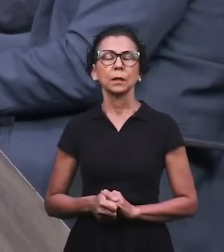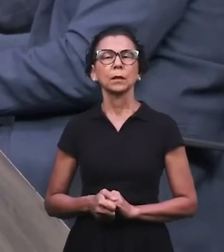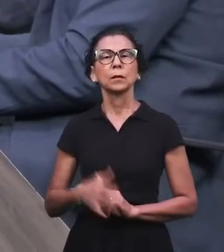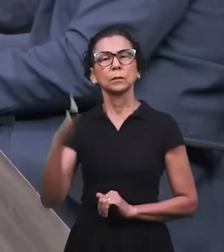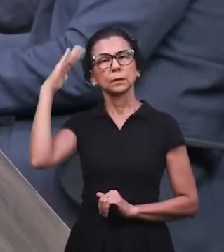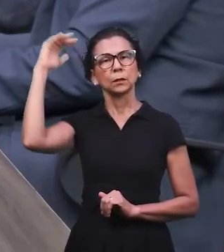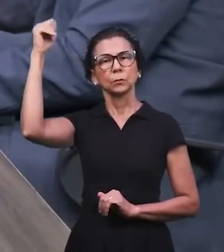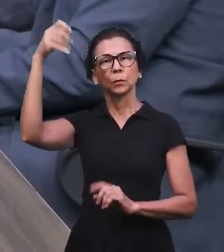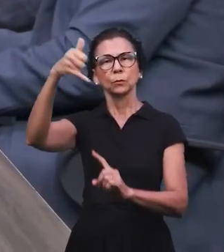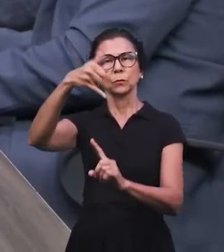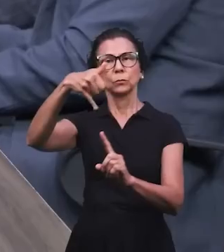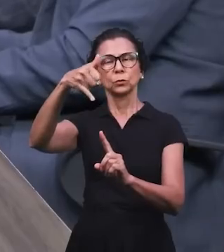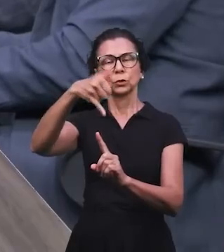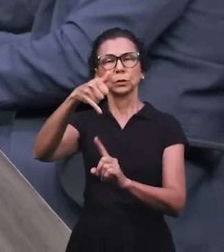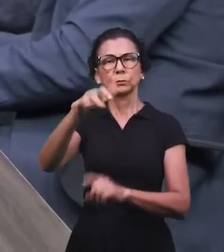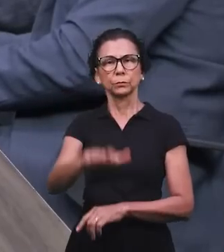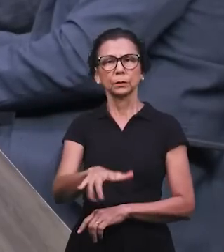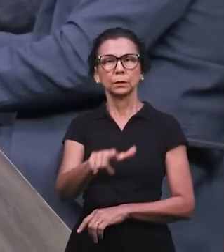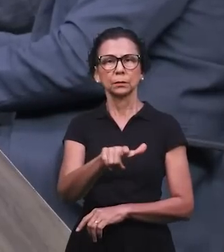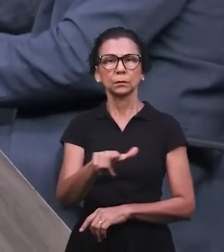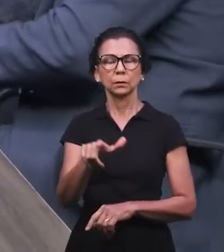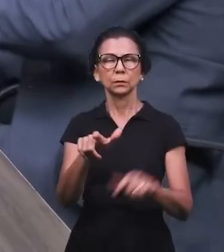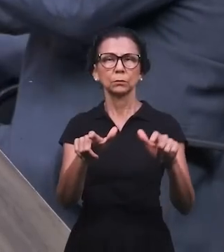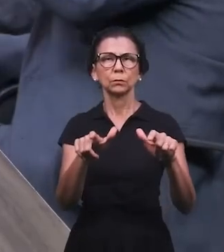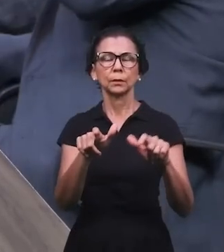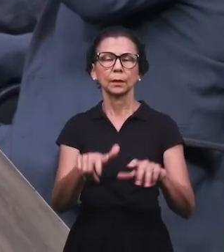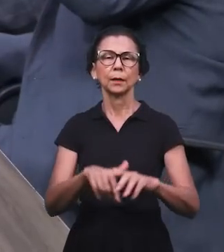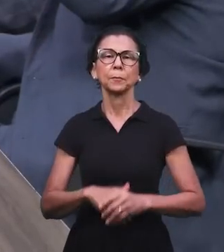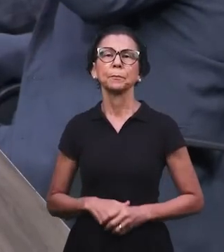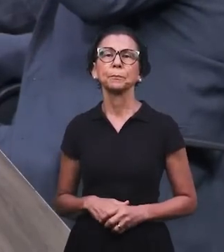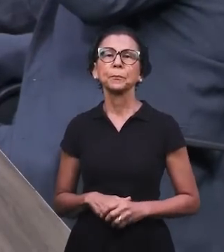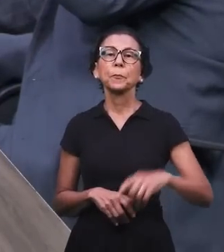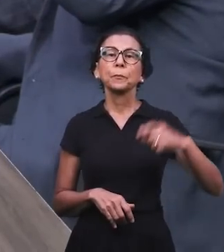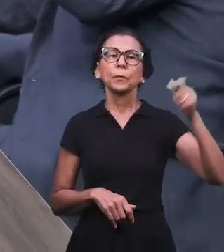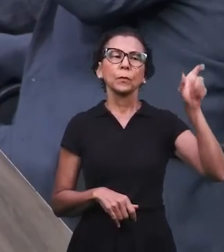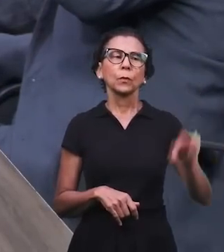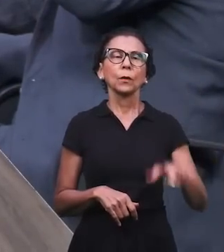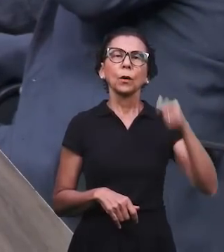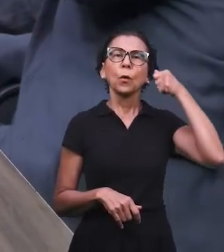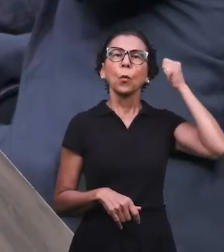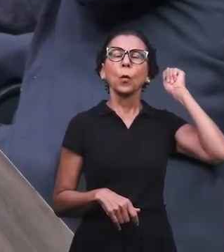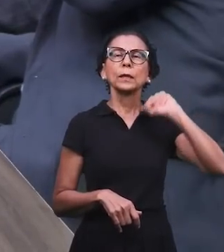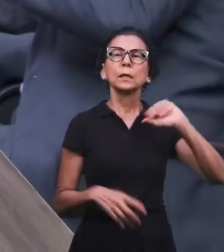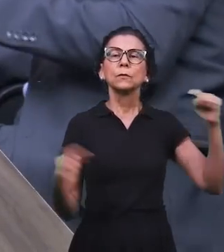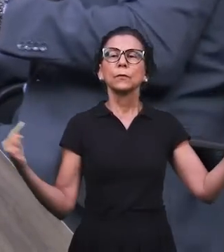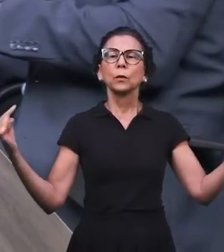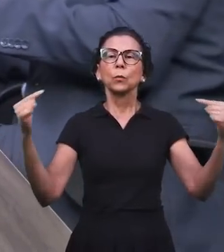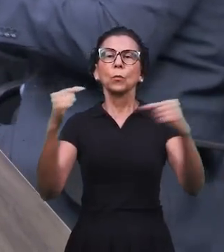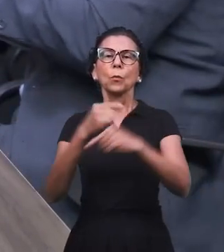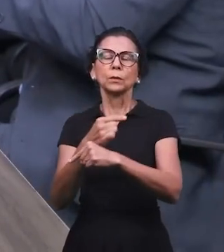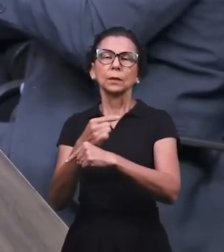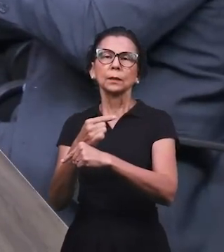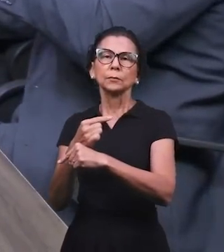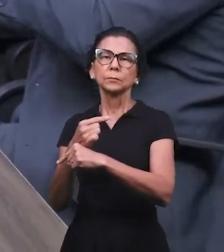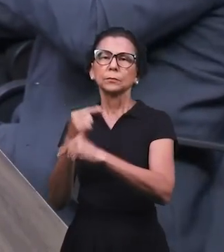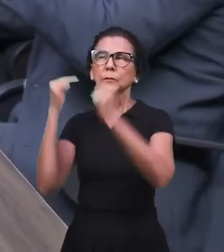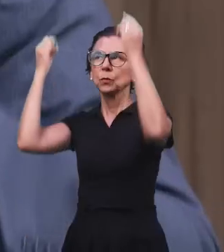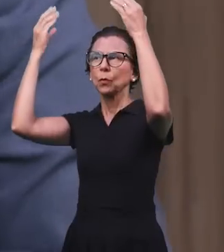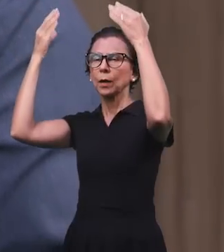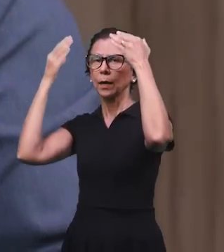Adonias, ele se levanta contra e ele vai para a fonte de Rogel. para ser proclamado rei, para ele